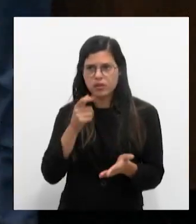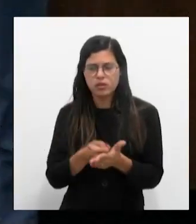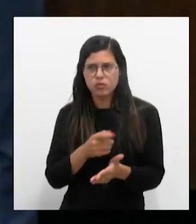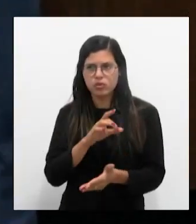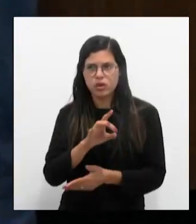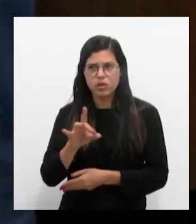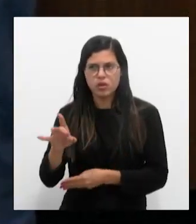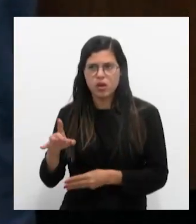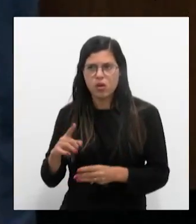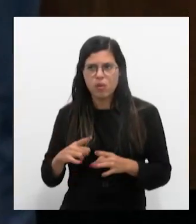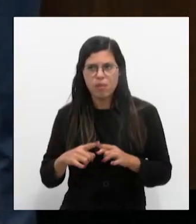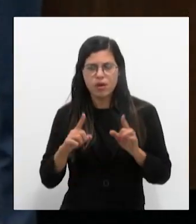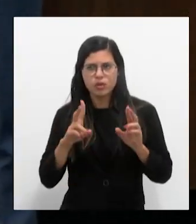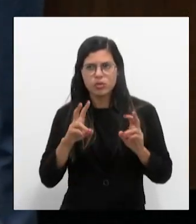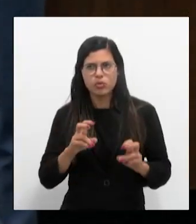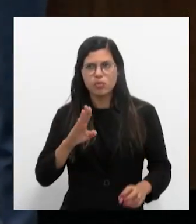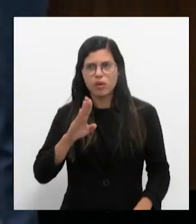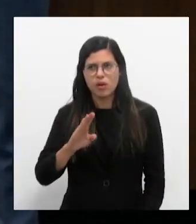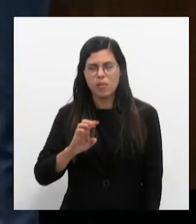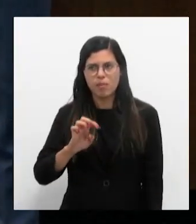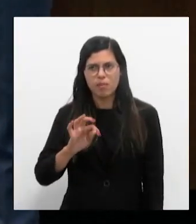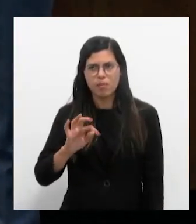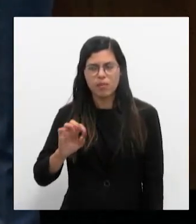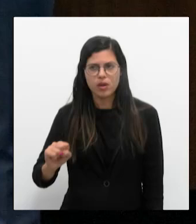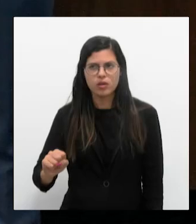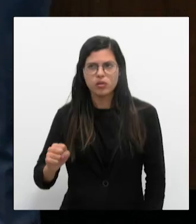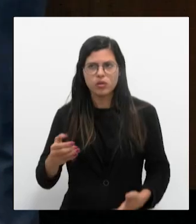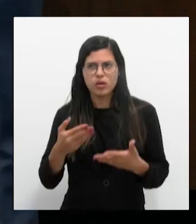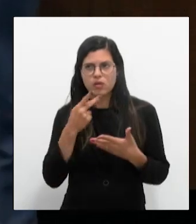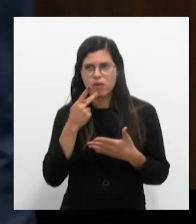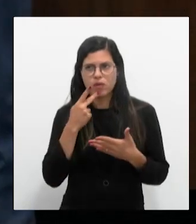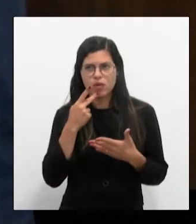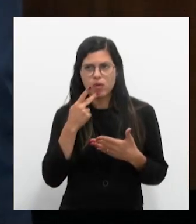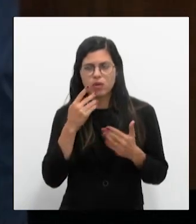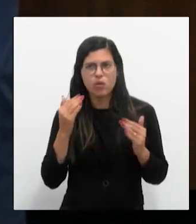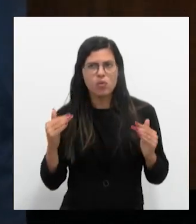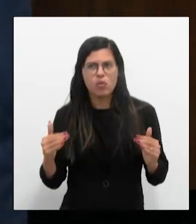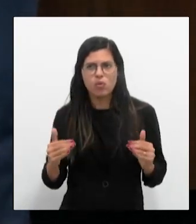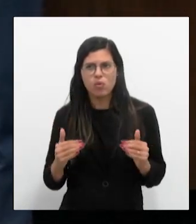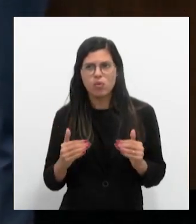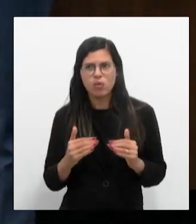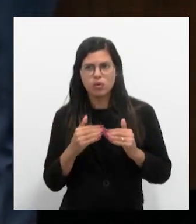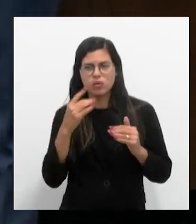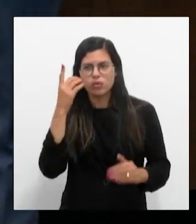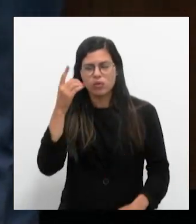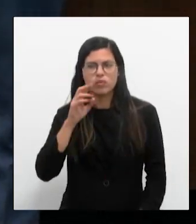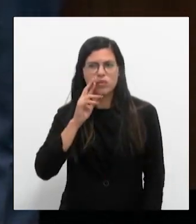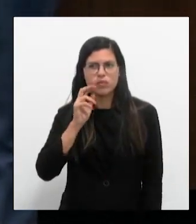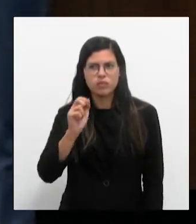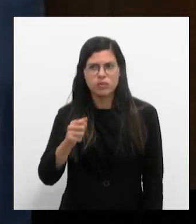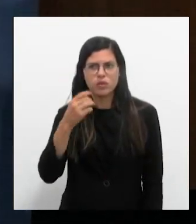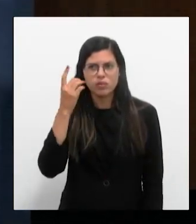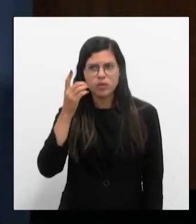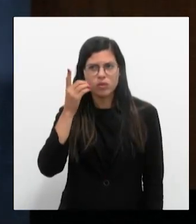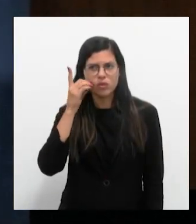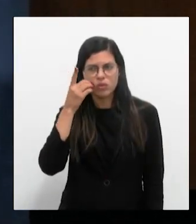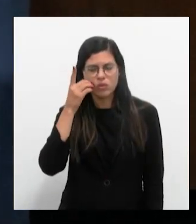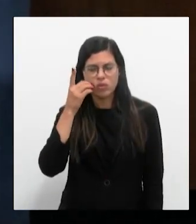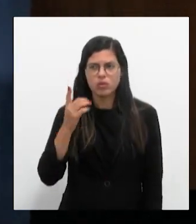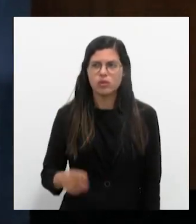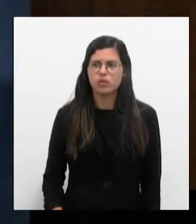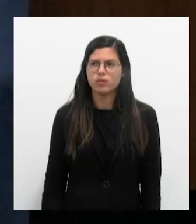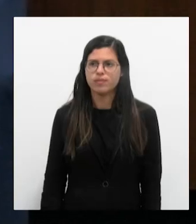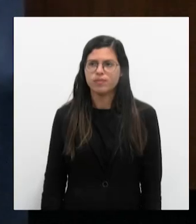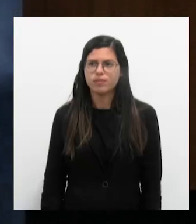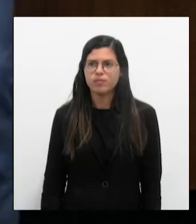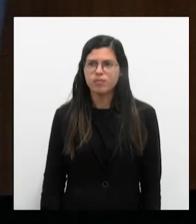com relação às bets, senhor presidente, eu queria dizer que eu também comungo com o deputado Amorim, o deputado Douglas, e, já que